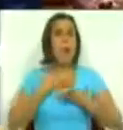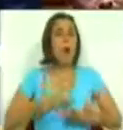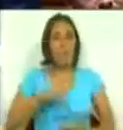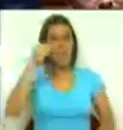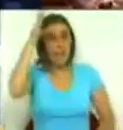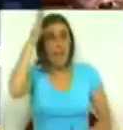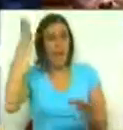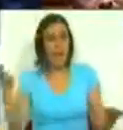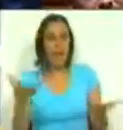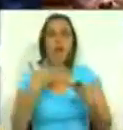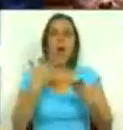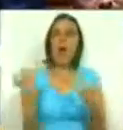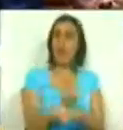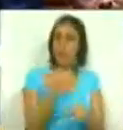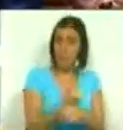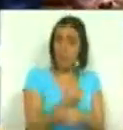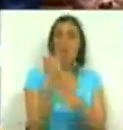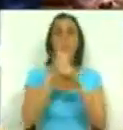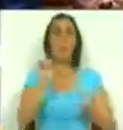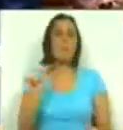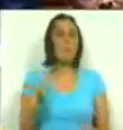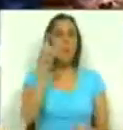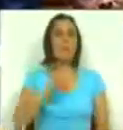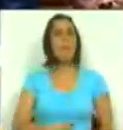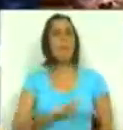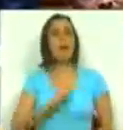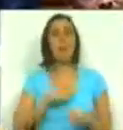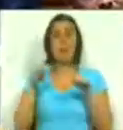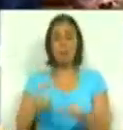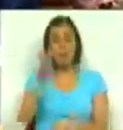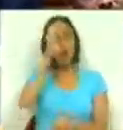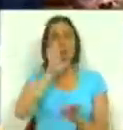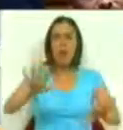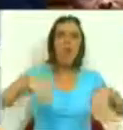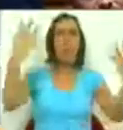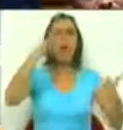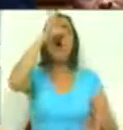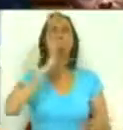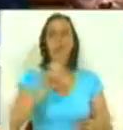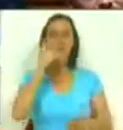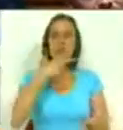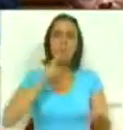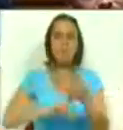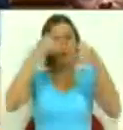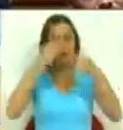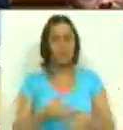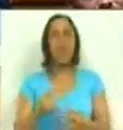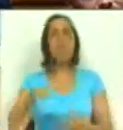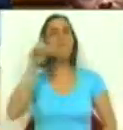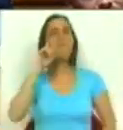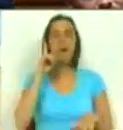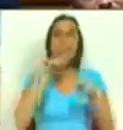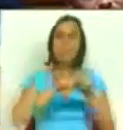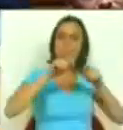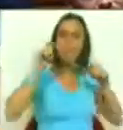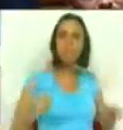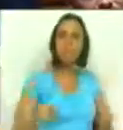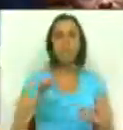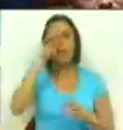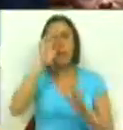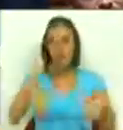Ofensa à inteligência e ao trabalho. Porque a primeira preocupação deste Governo e de qualquer Governo de pessoas sérias é garantir a longo prazo